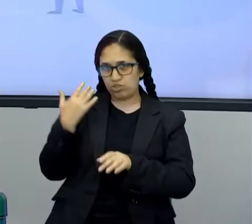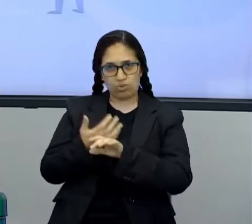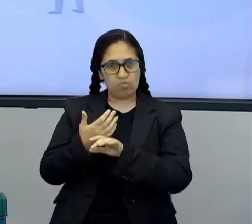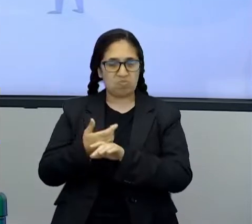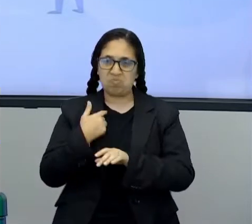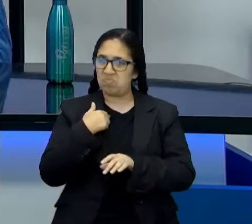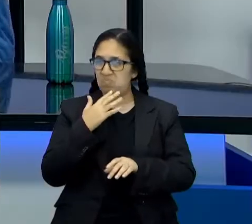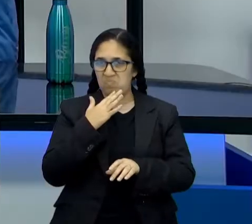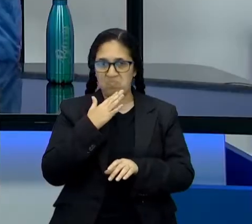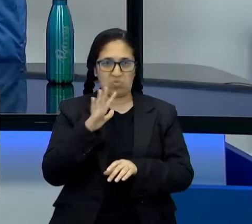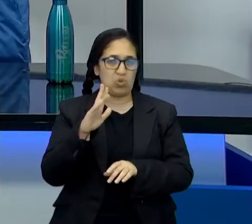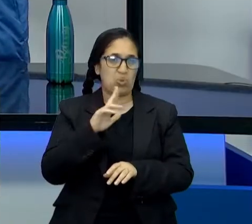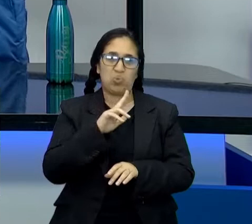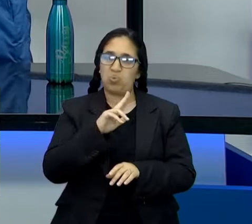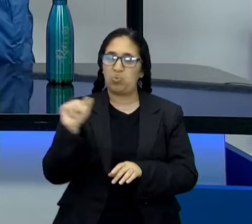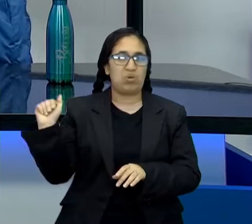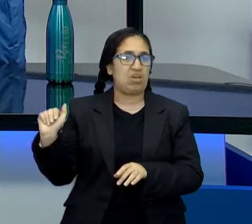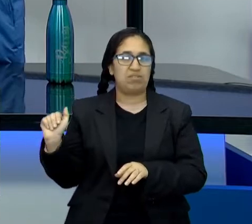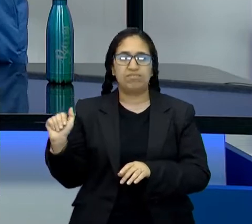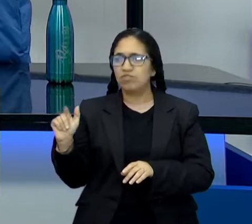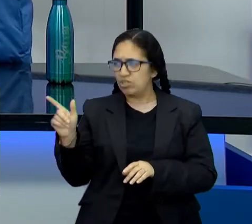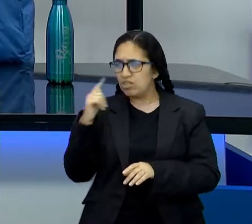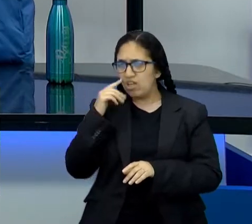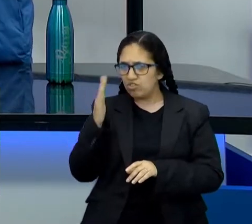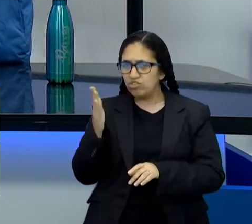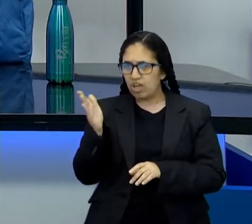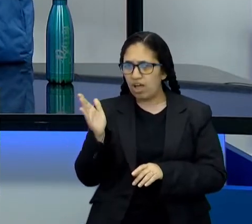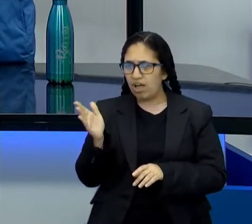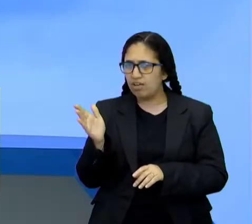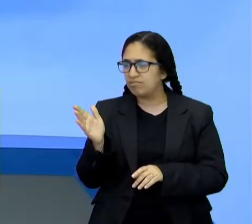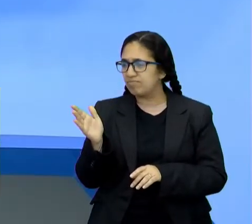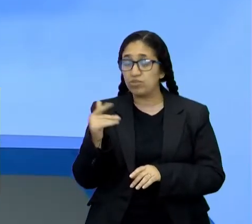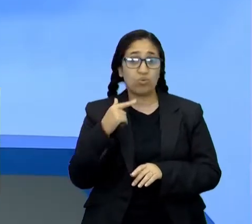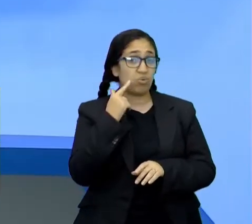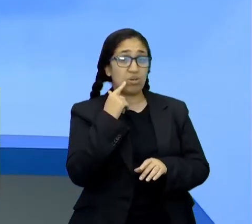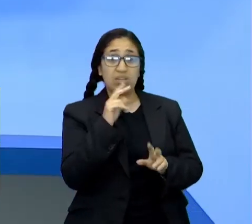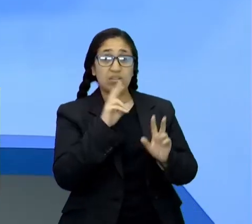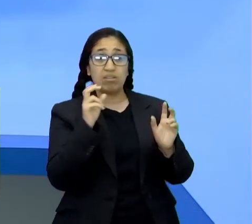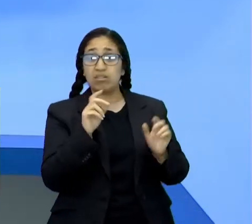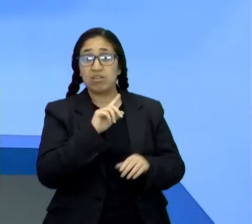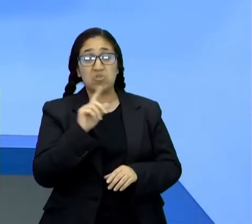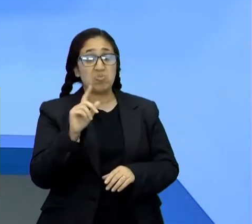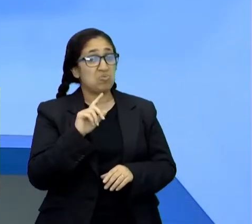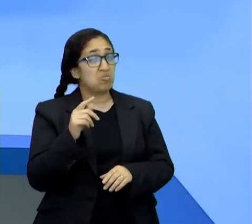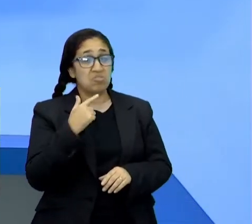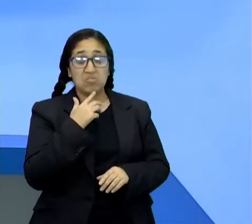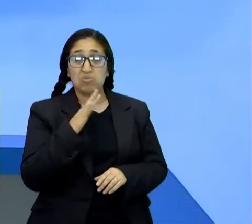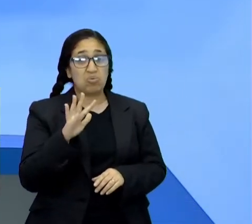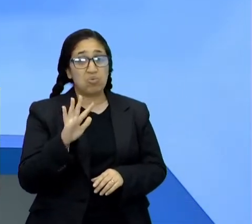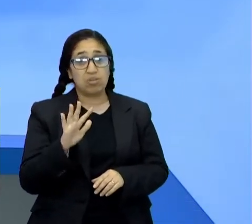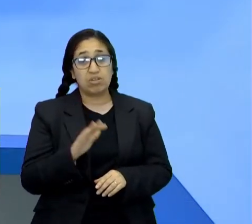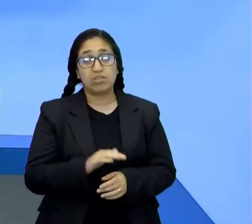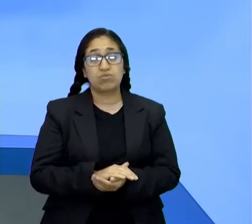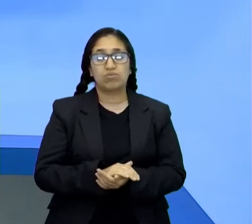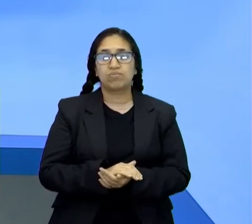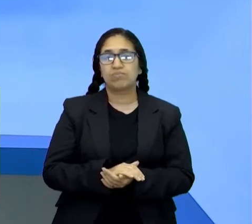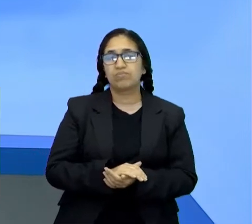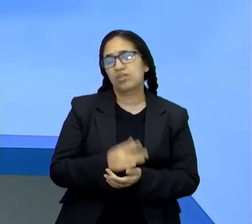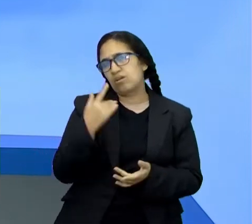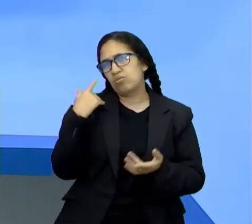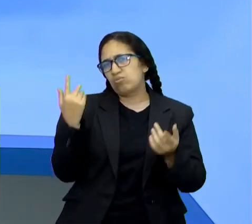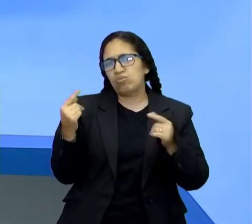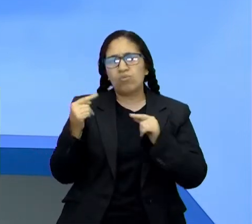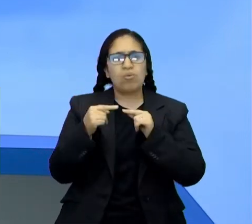nunca tinha ouvido falar, Mauro, sobre jornalismo de soluções. Você já? Com este termo, não. Confesso que não. Na verdade, tem muito a